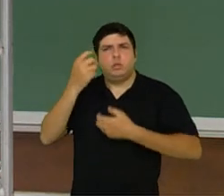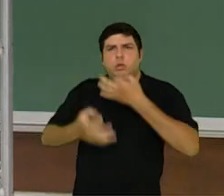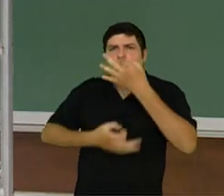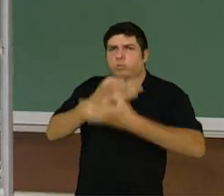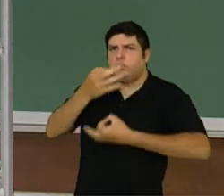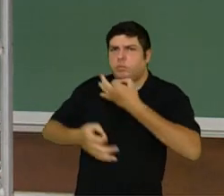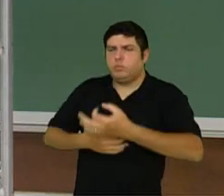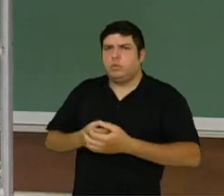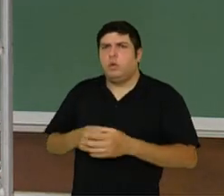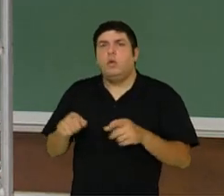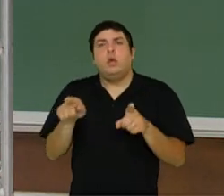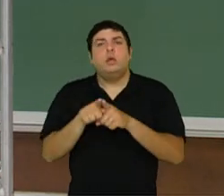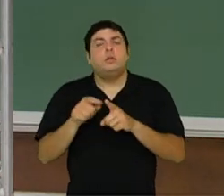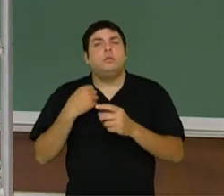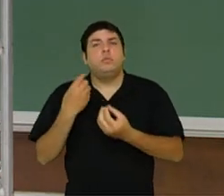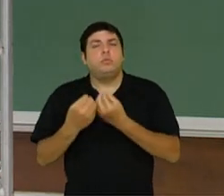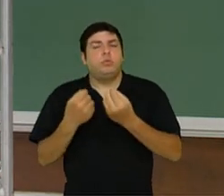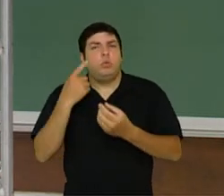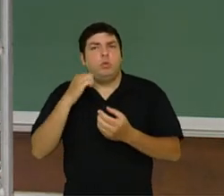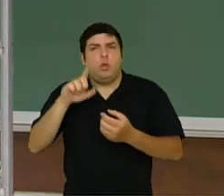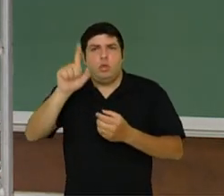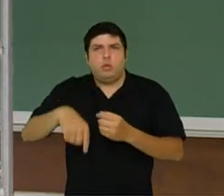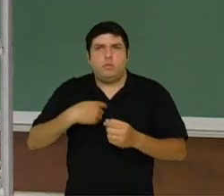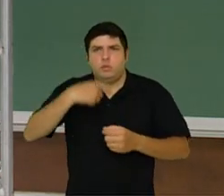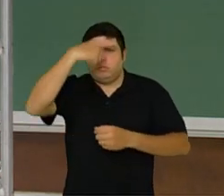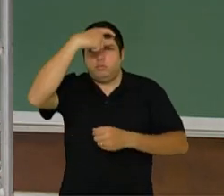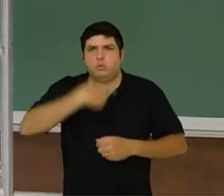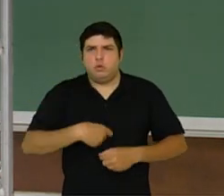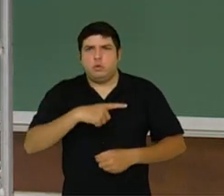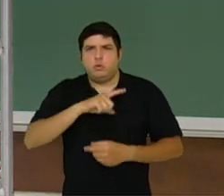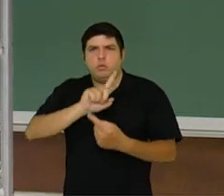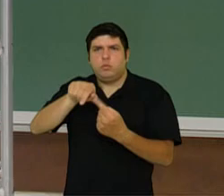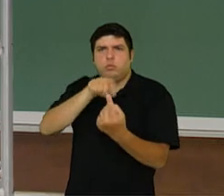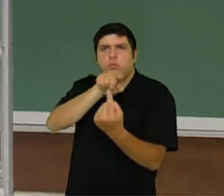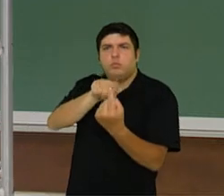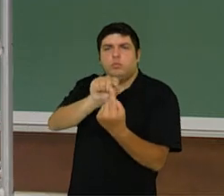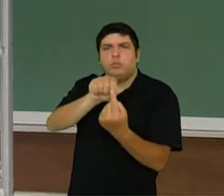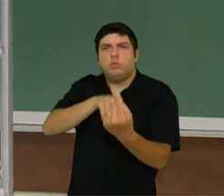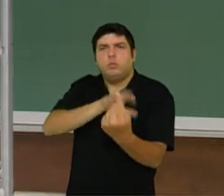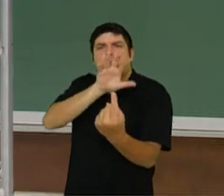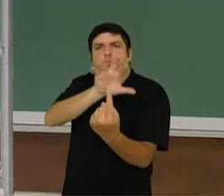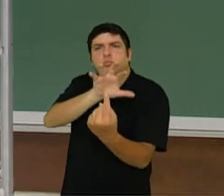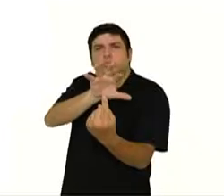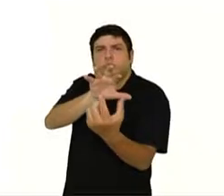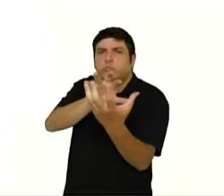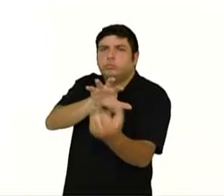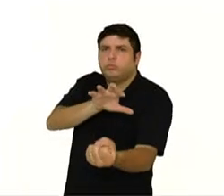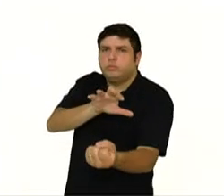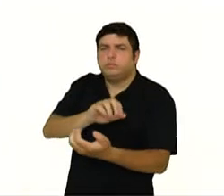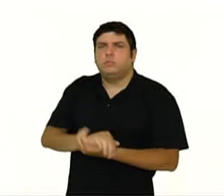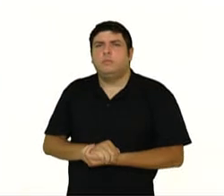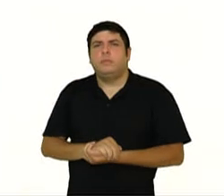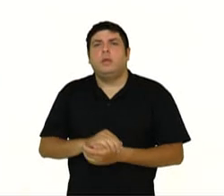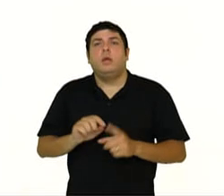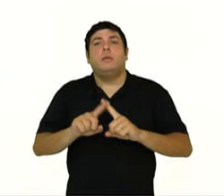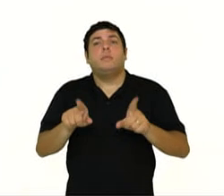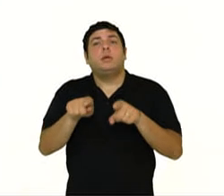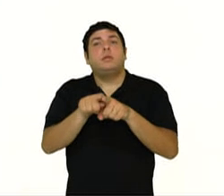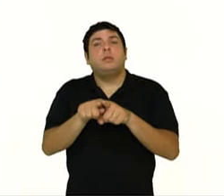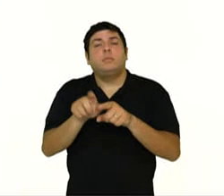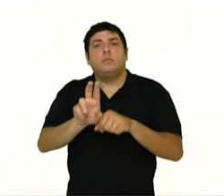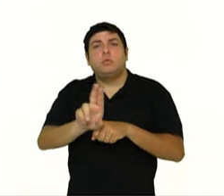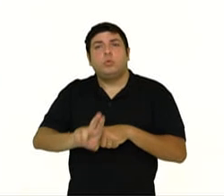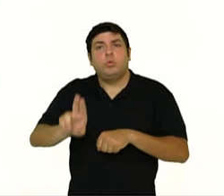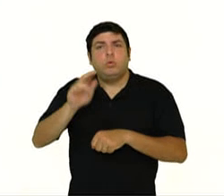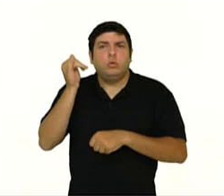né? Ele é lançado por parte de um sujeito que tem o objetivo de persuadir o interlocutor. Mas também pode fazer uso de